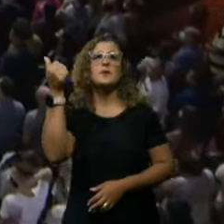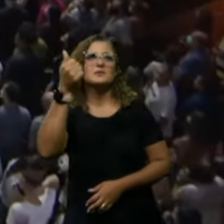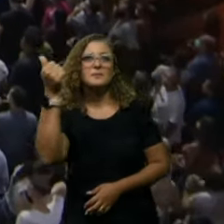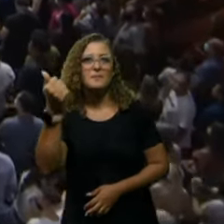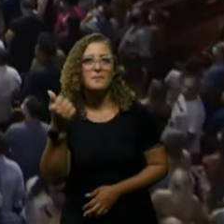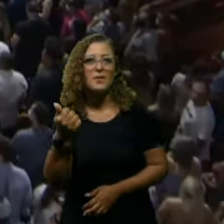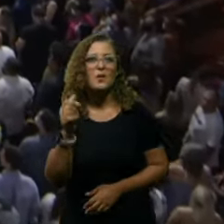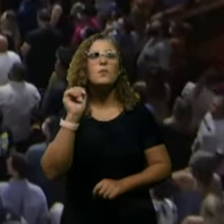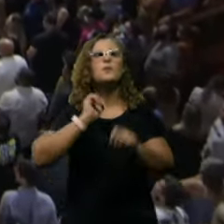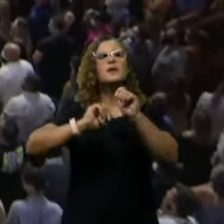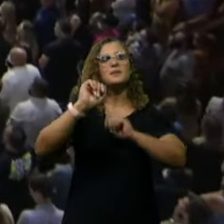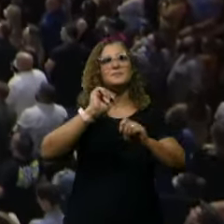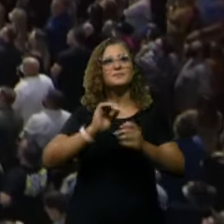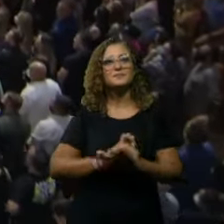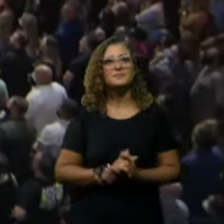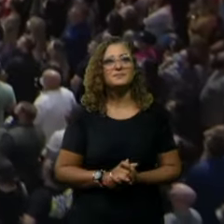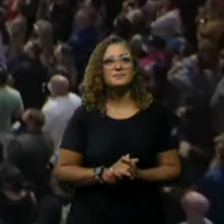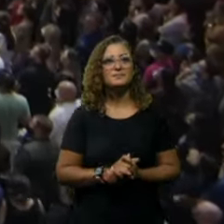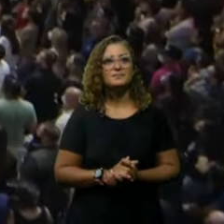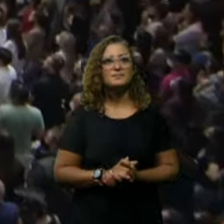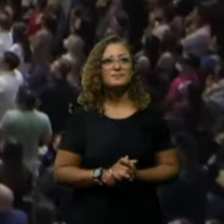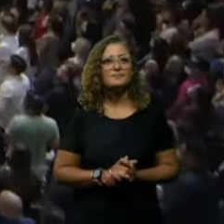hum hum